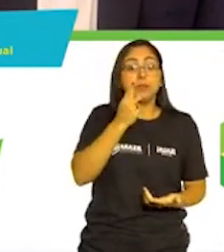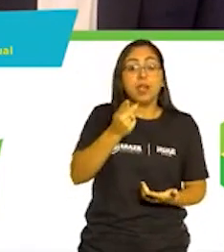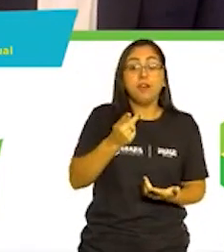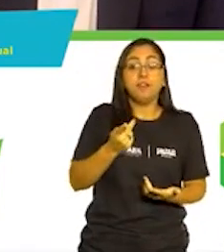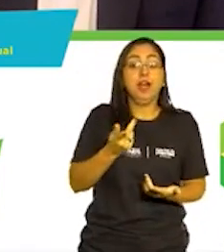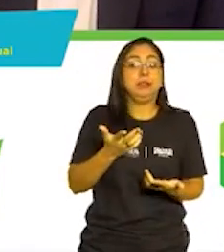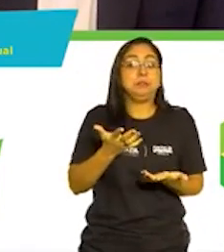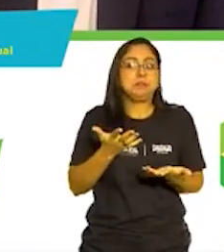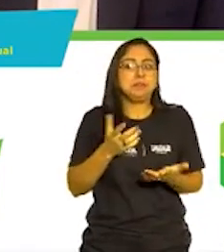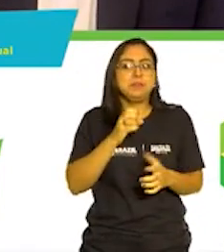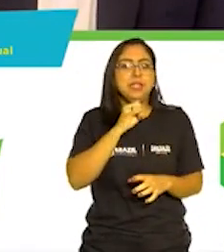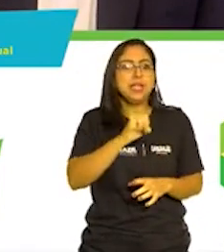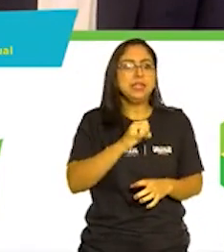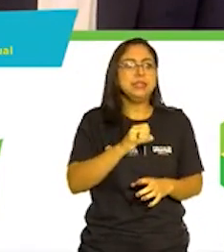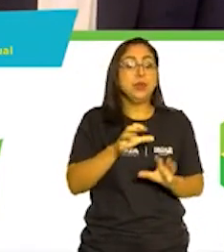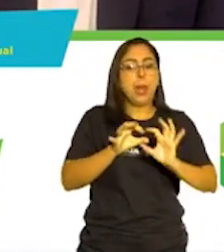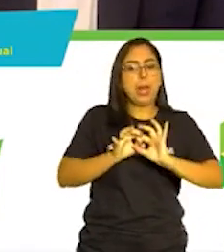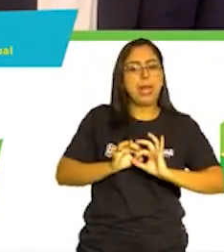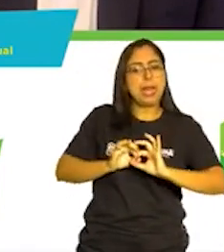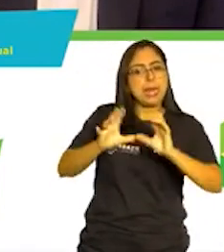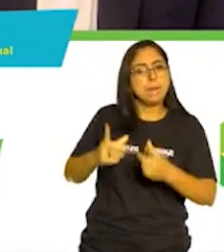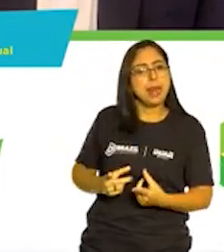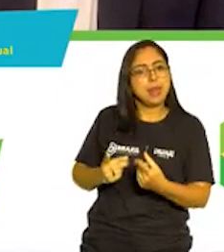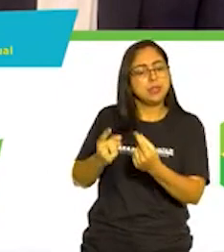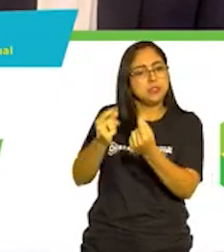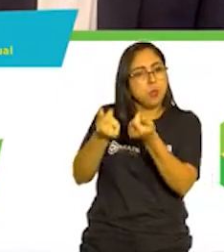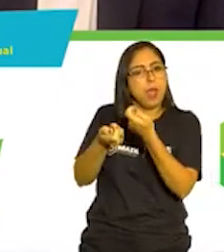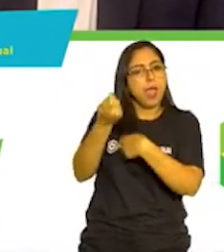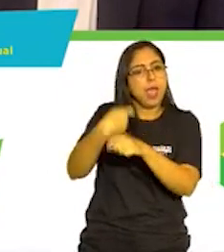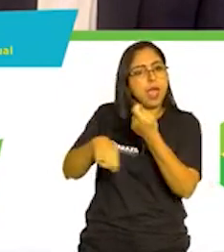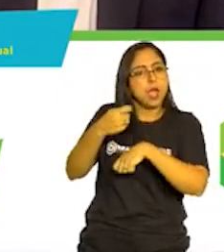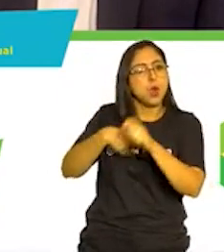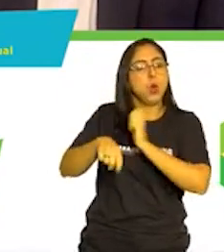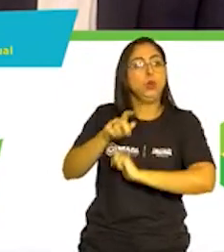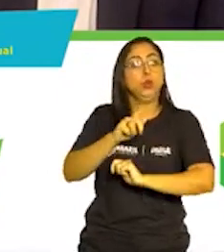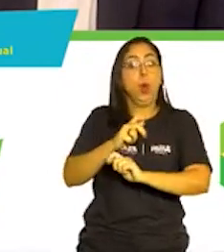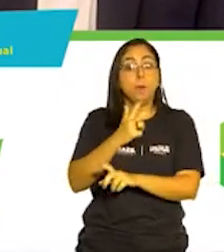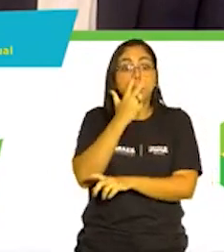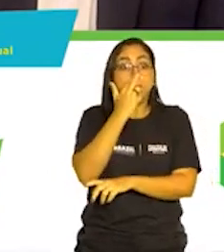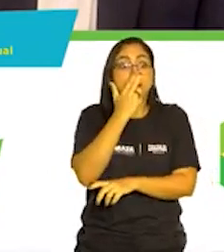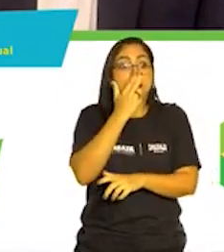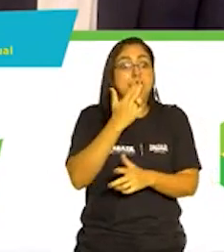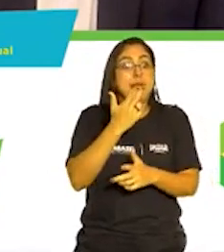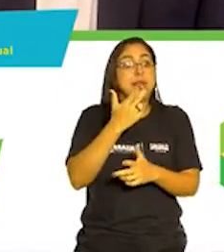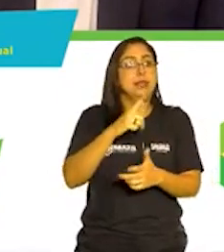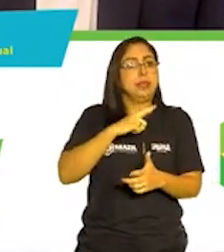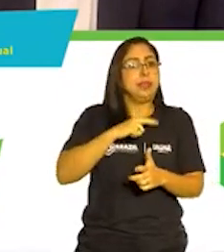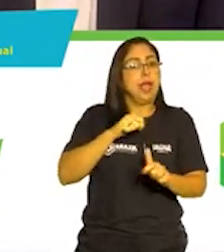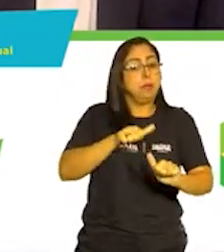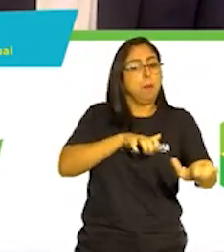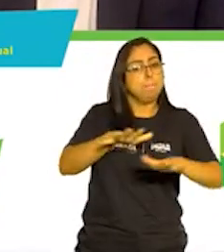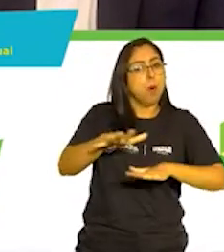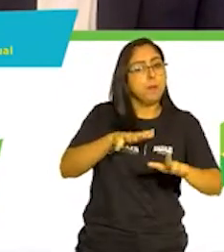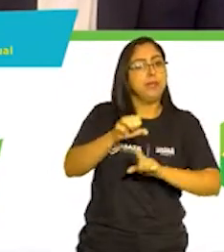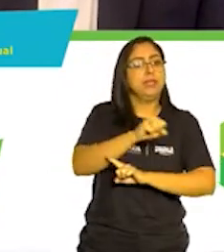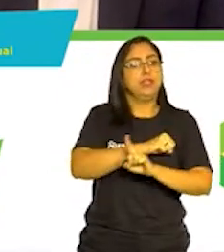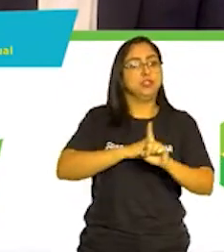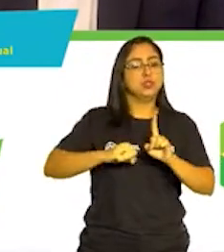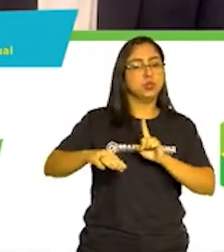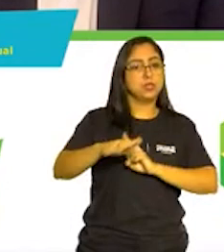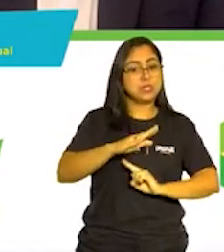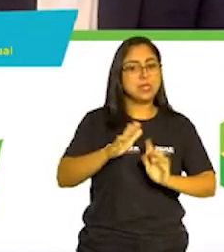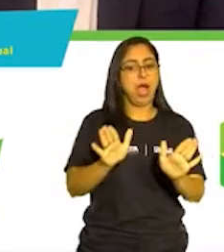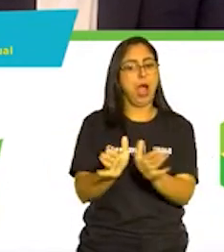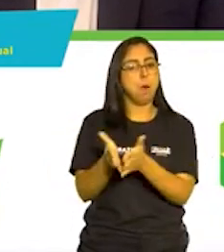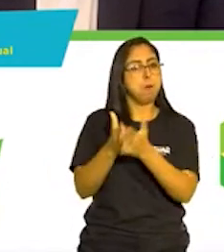de uma questão econômica muito óbvia, esquecendo toda essa questão da mobilidade social, do combate à pobreza,